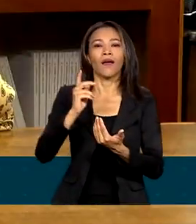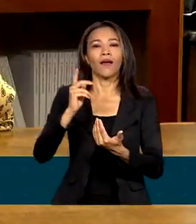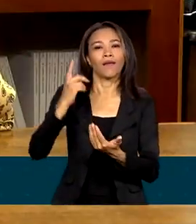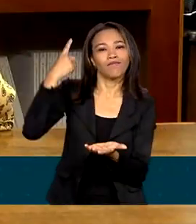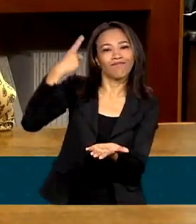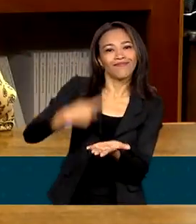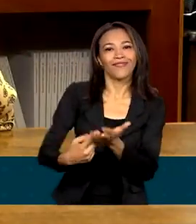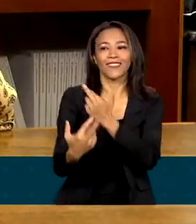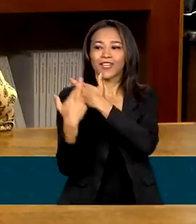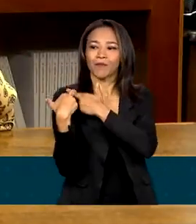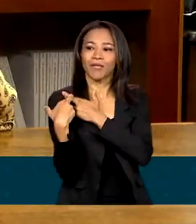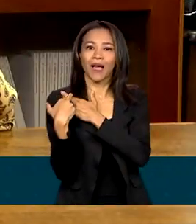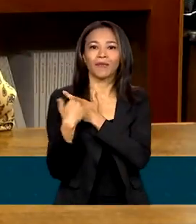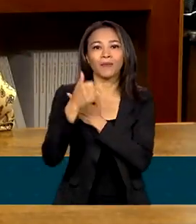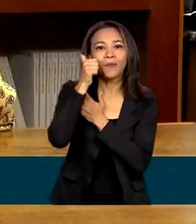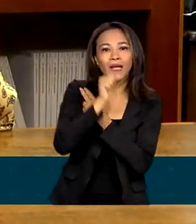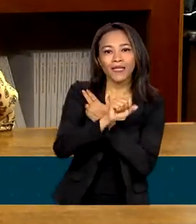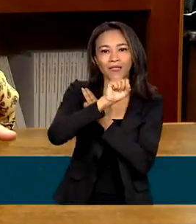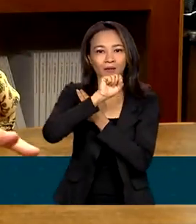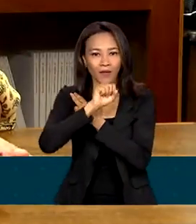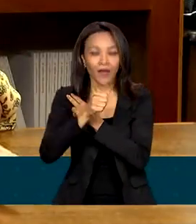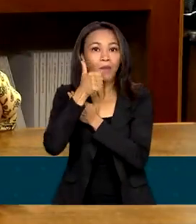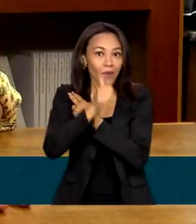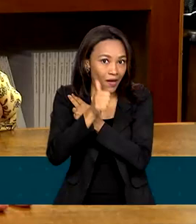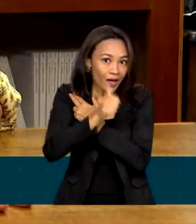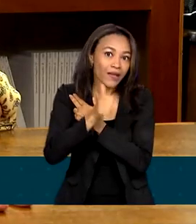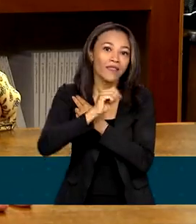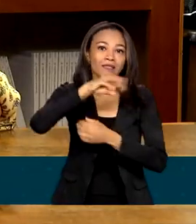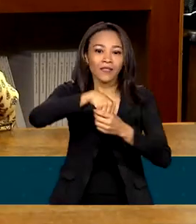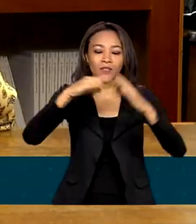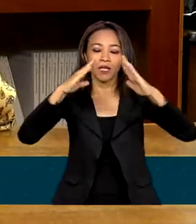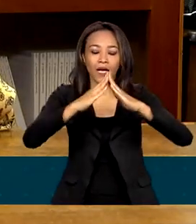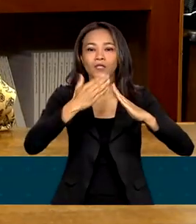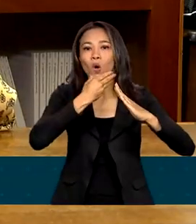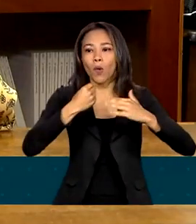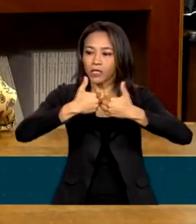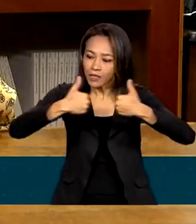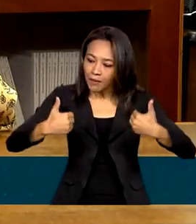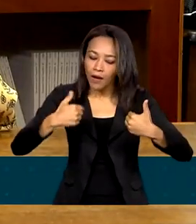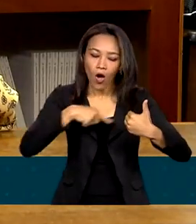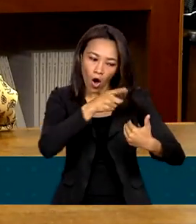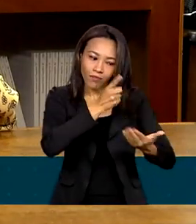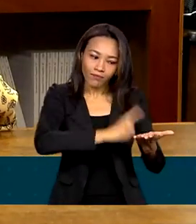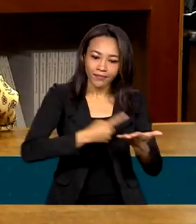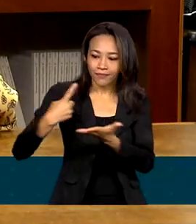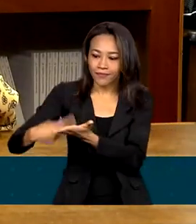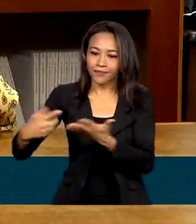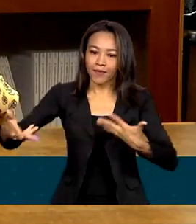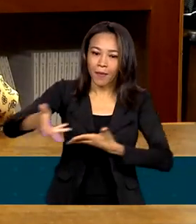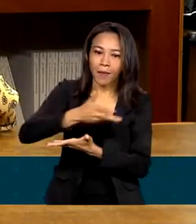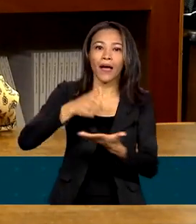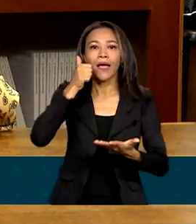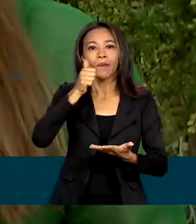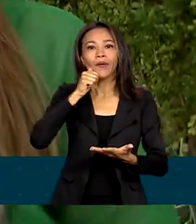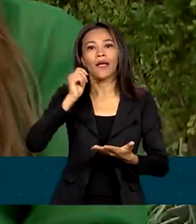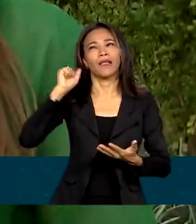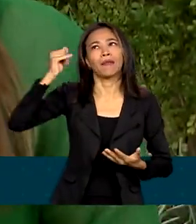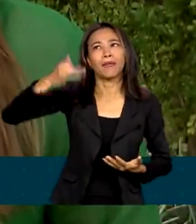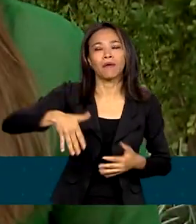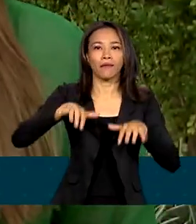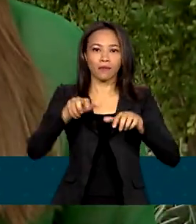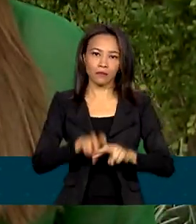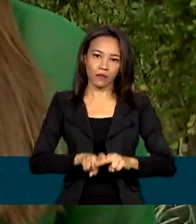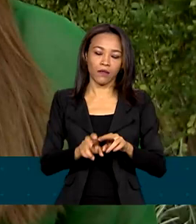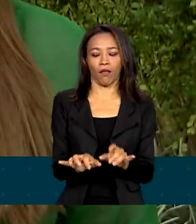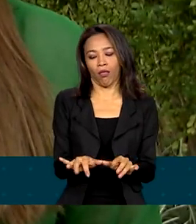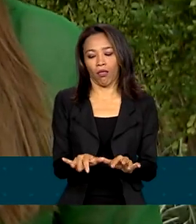Na virada da noite, quando tudo se acalmava na casa, é que a mulher ia sentar no computador e trabalhar. As